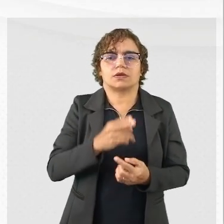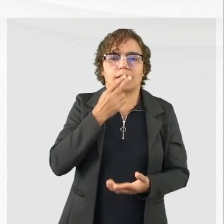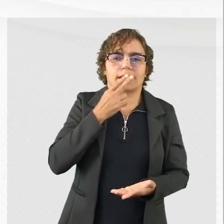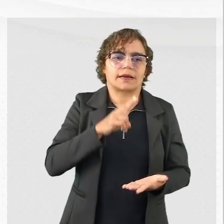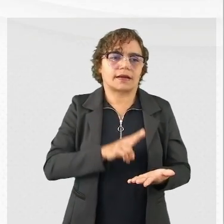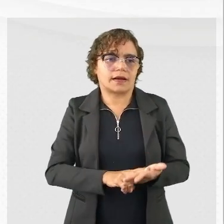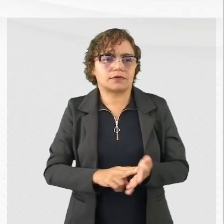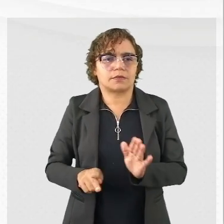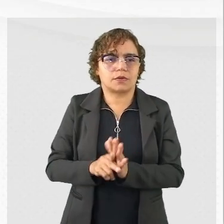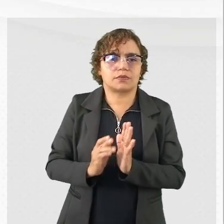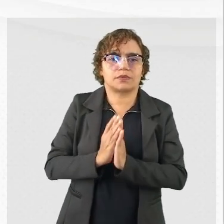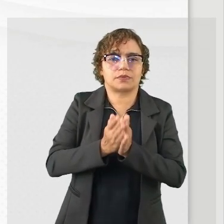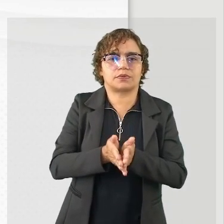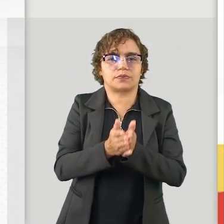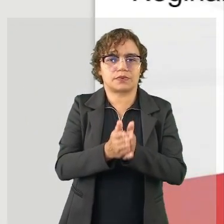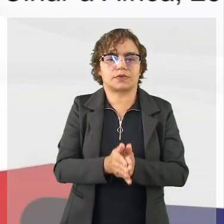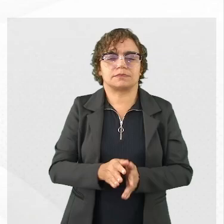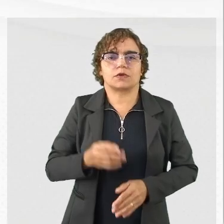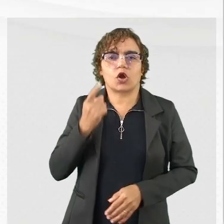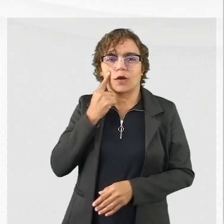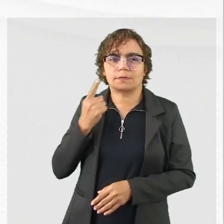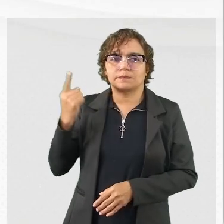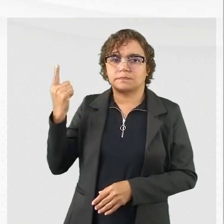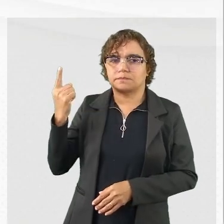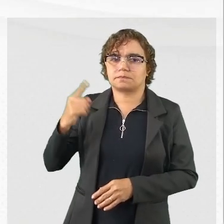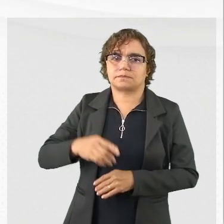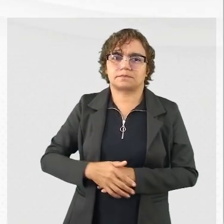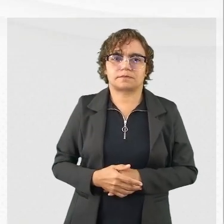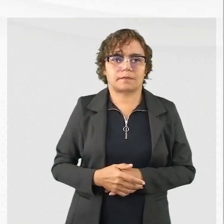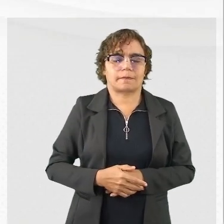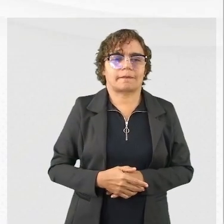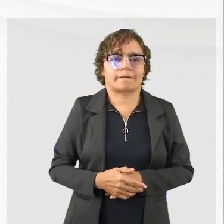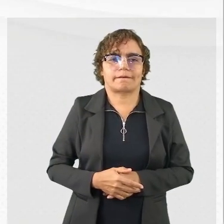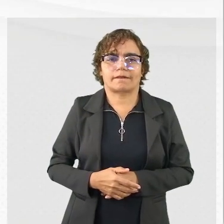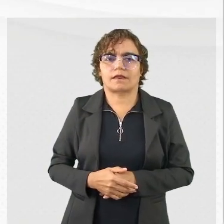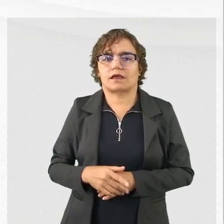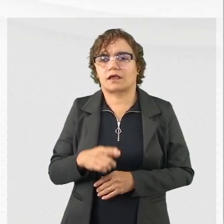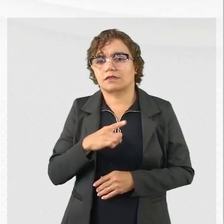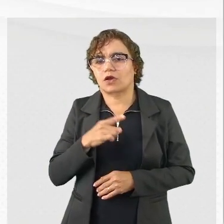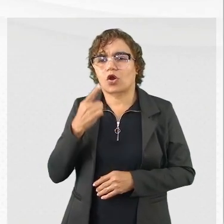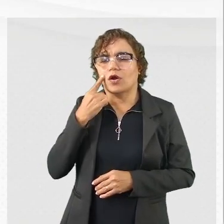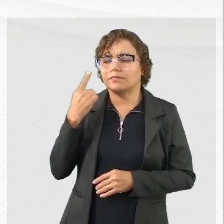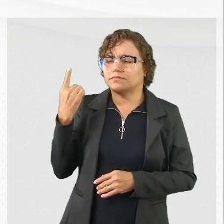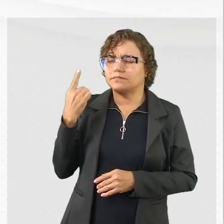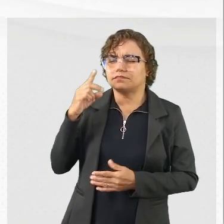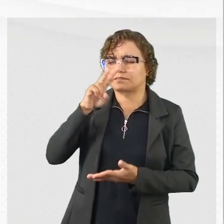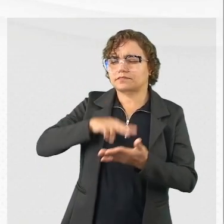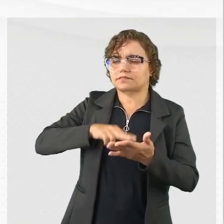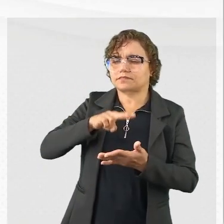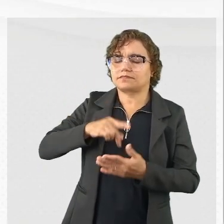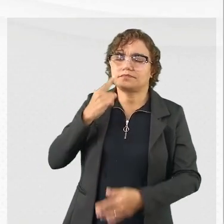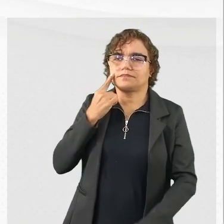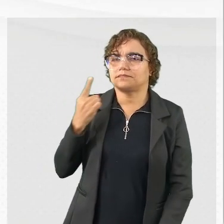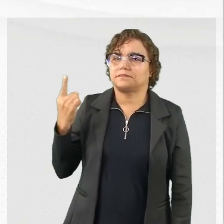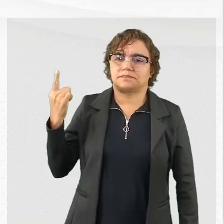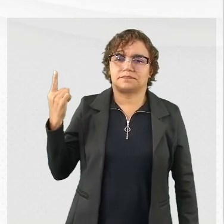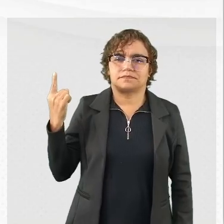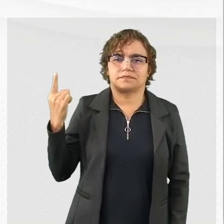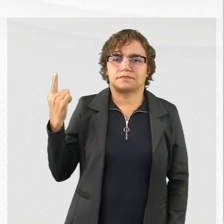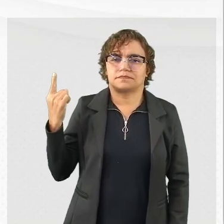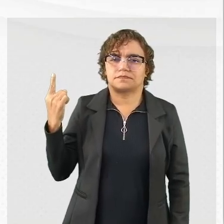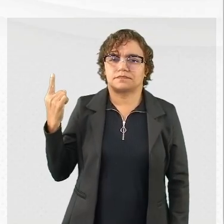ao século XVIII. A barbárie dos costumes, o paganismo e a violência cotidiana foram atribuídos